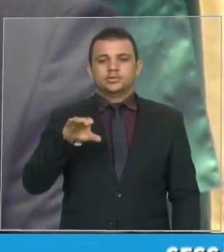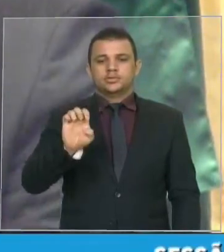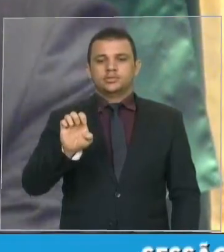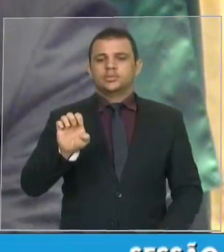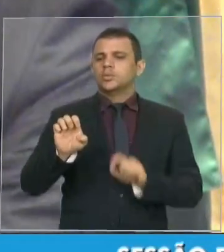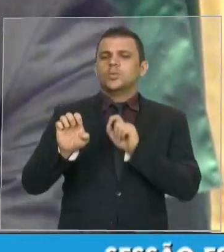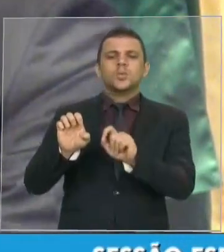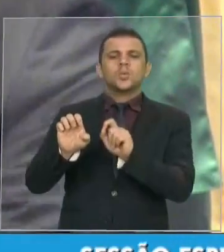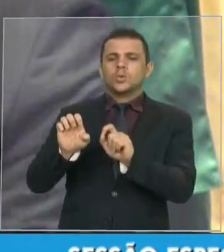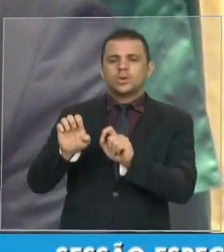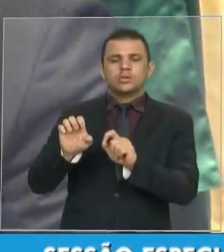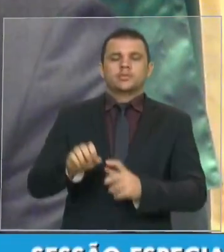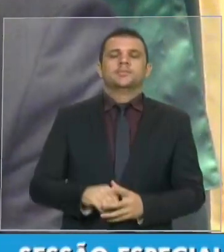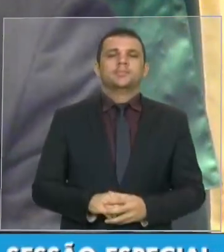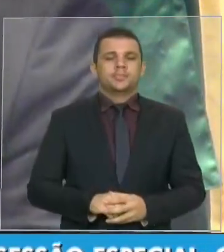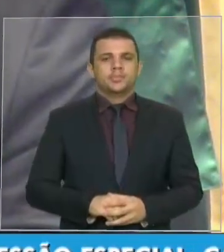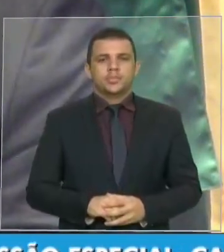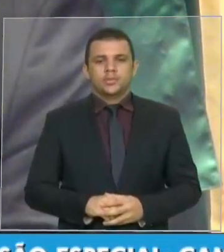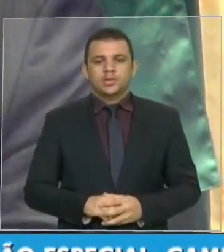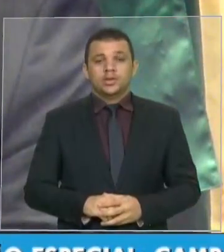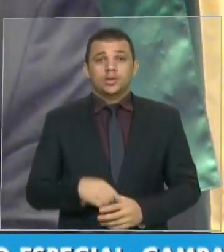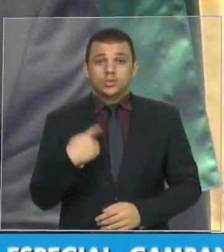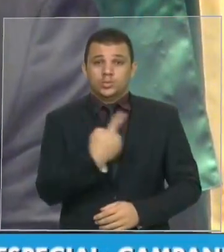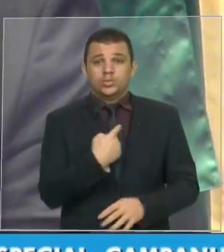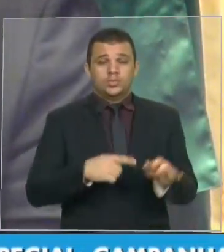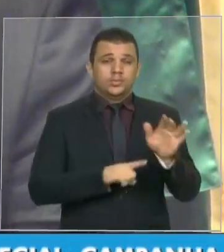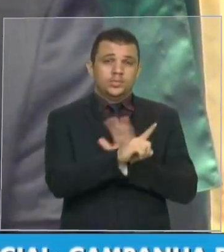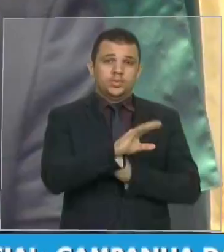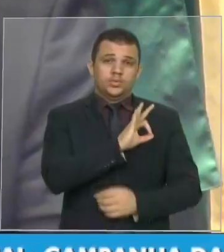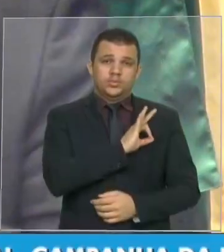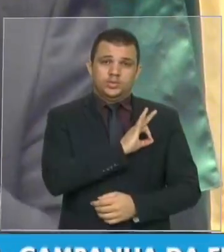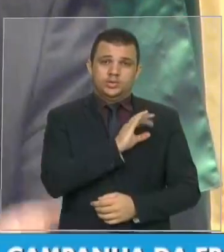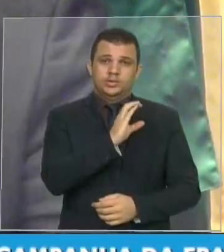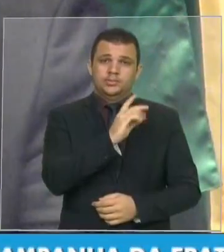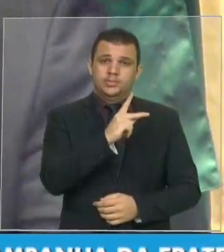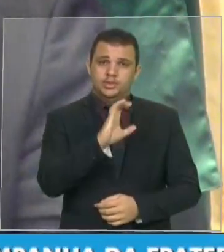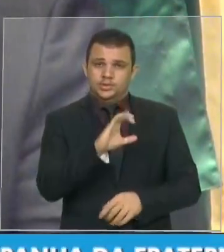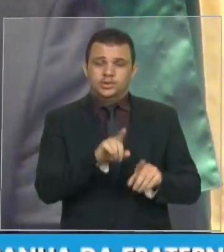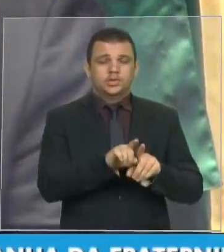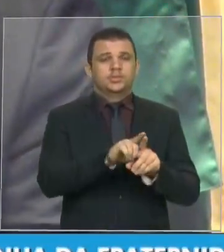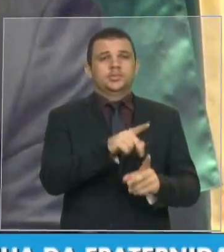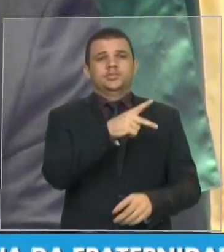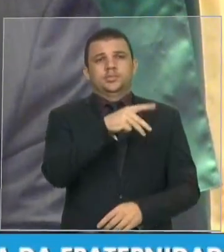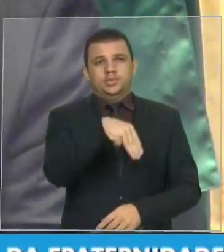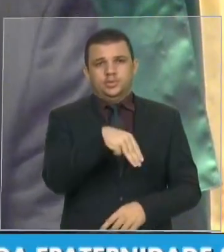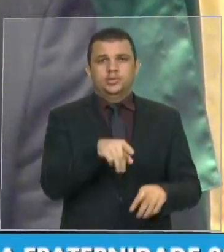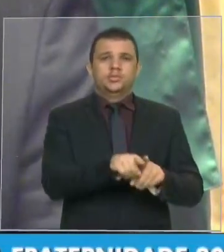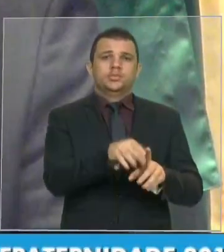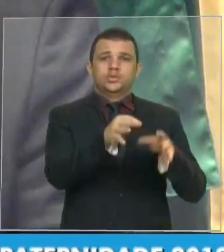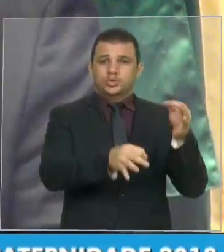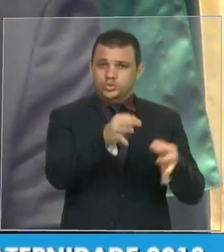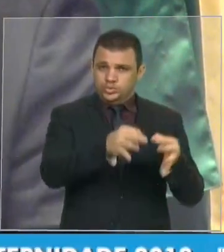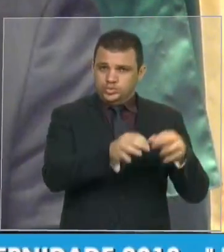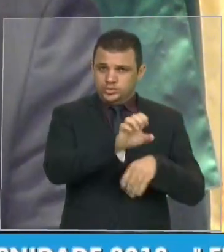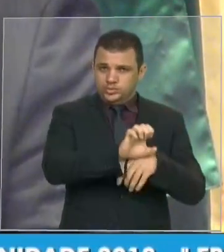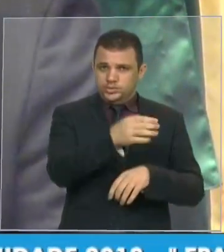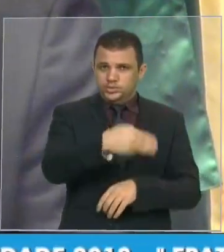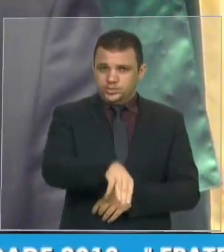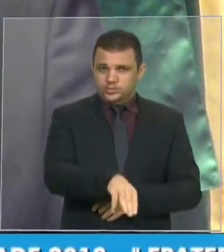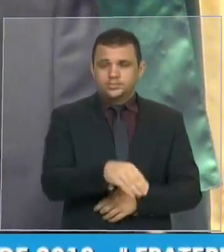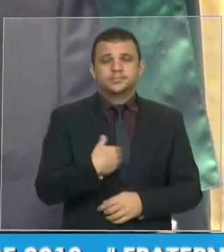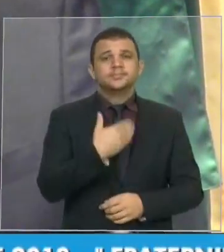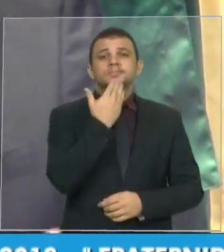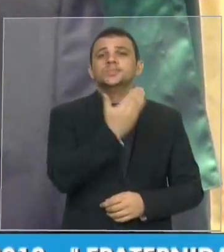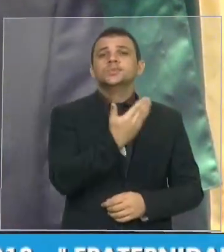quando chegamos para a Polícia Civil, Polícia Militar, para o Tribunal de Justiça do Estado, e solicitamos